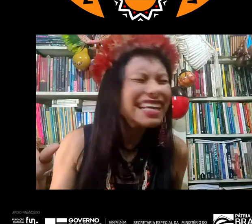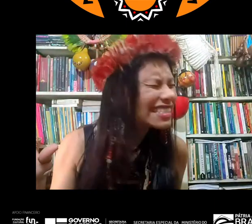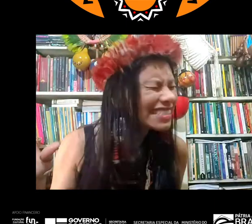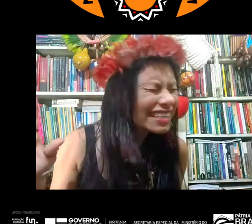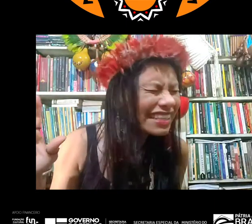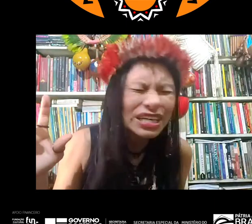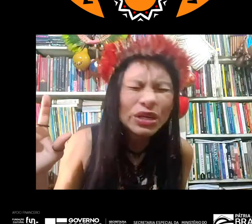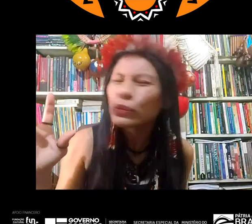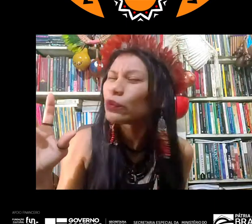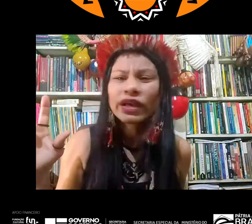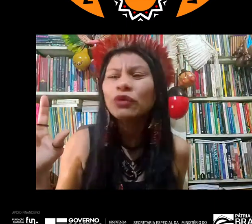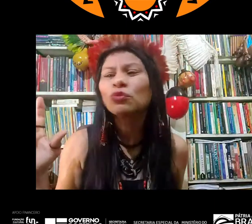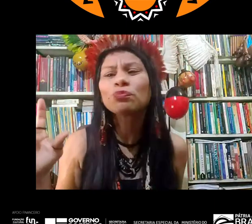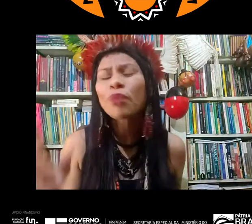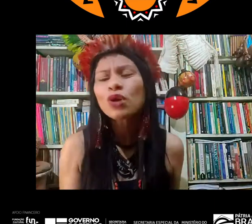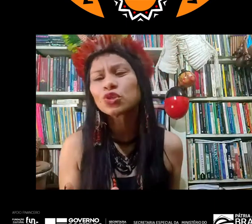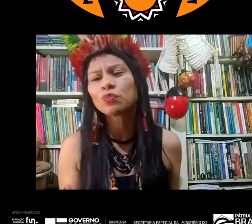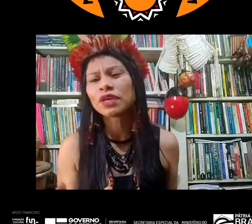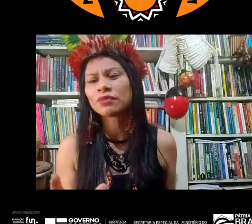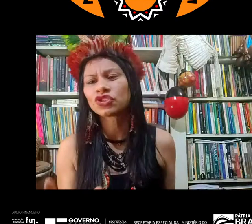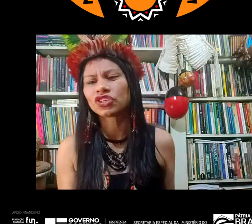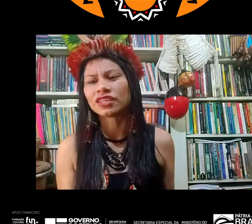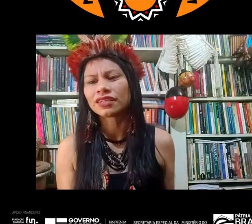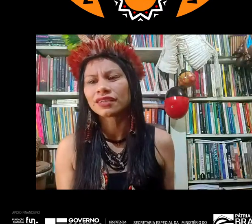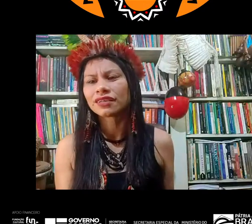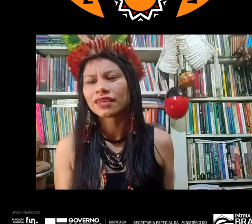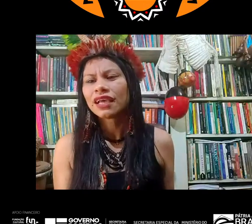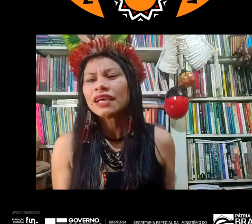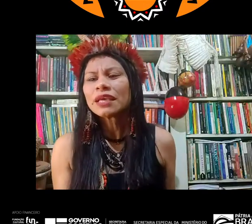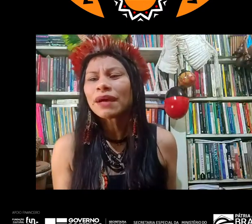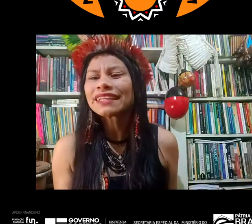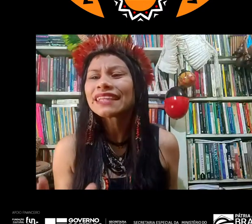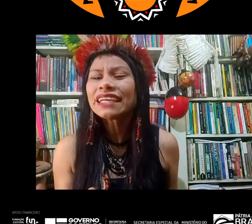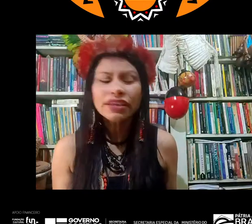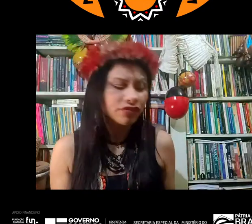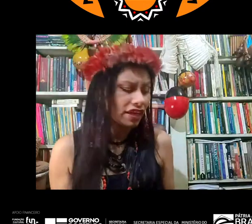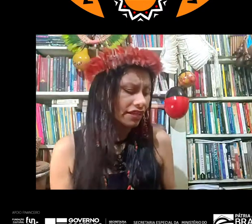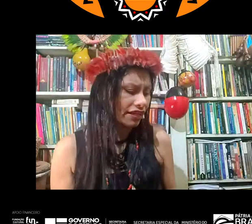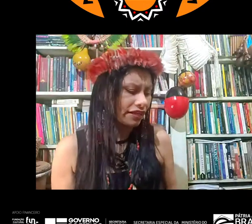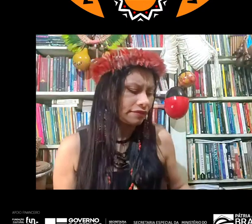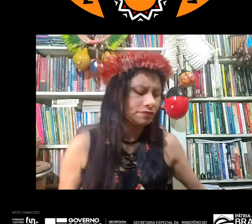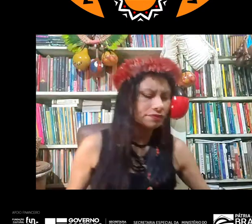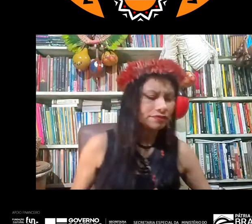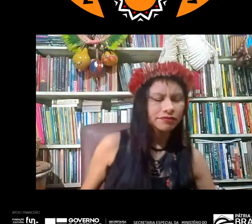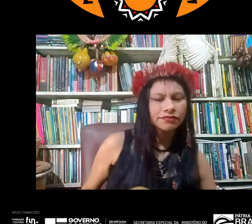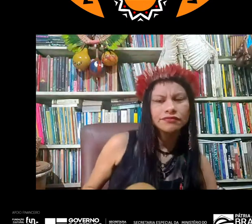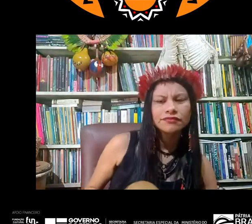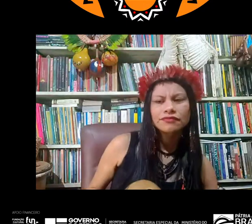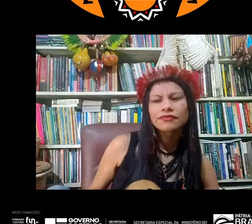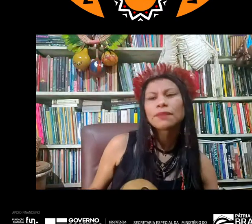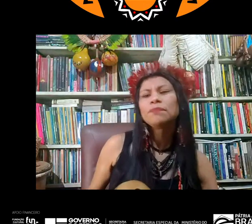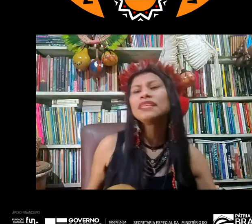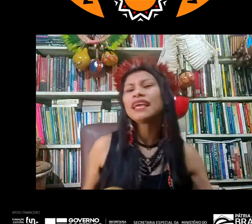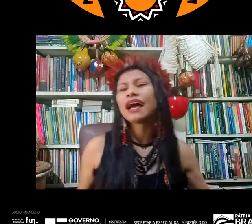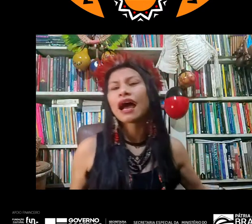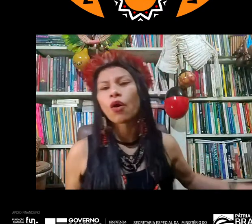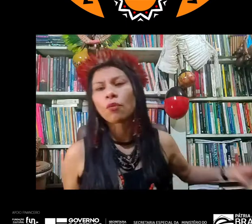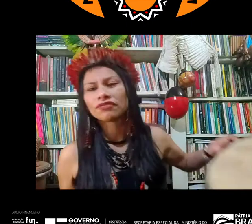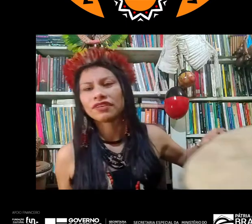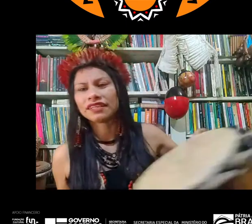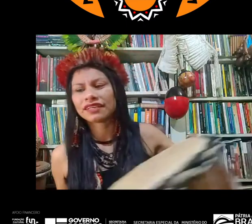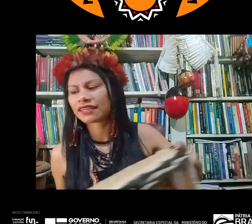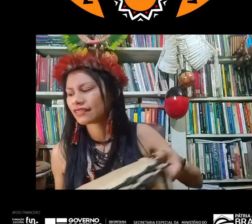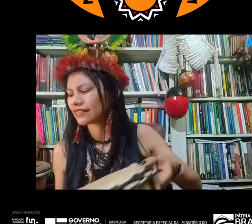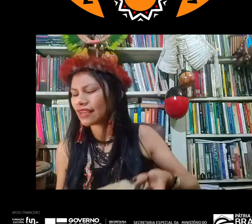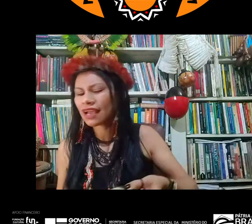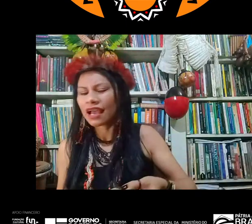de estranheza, não, eu não posso permitir que Maitine venha minha